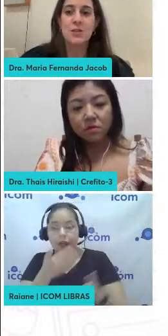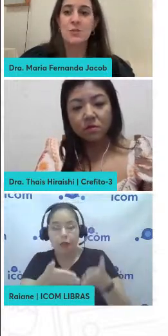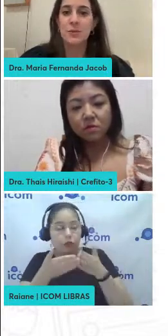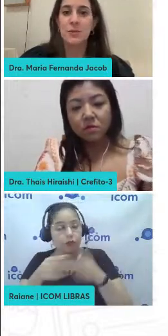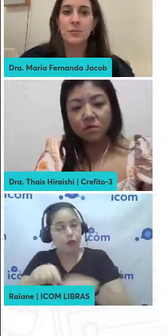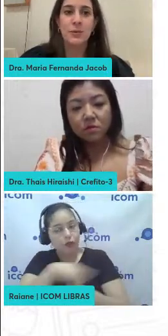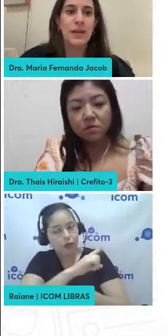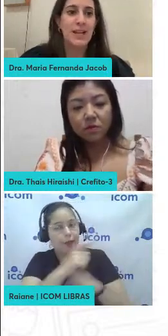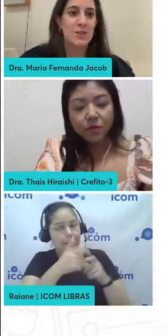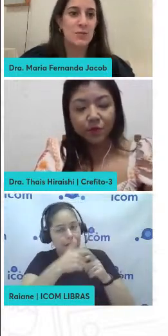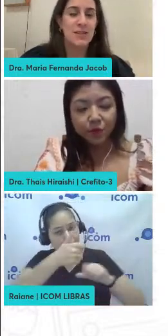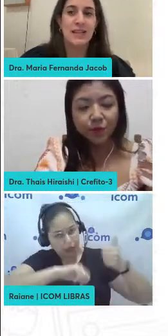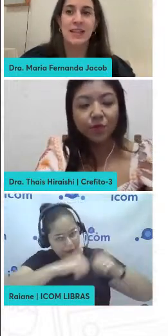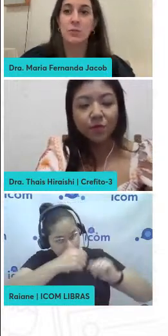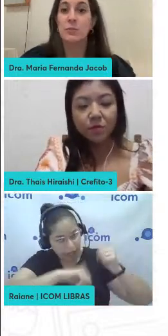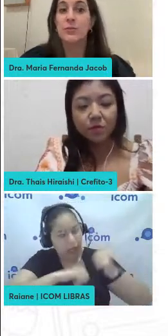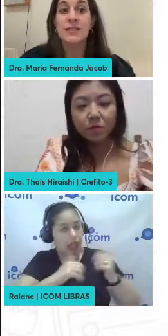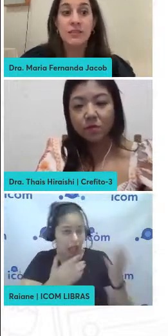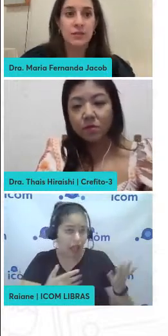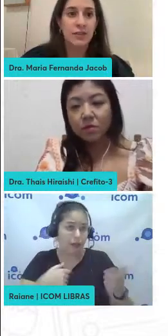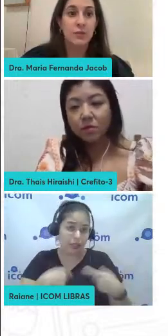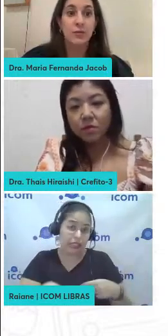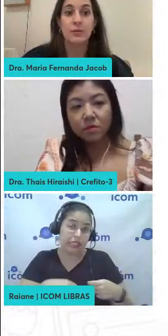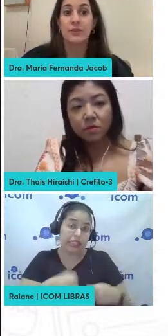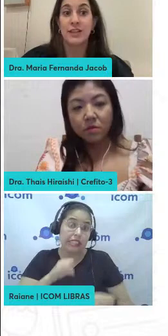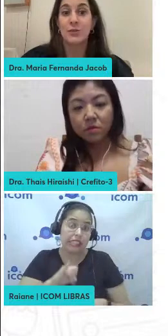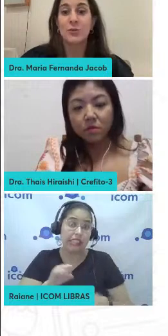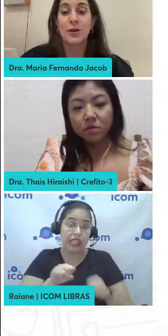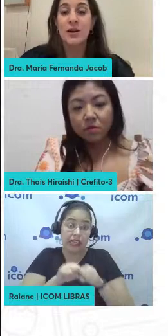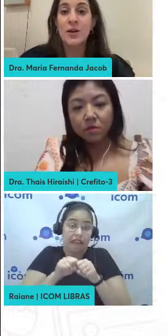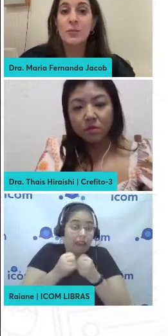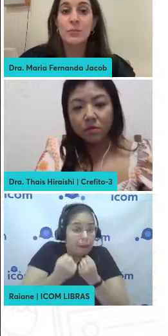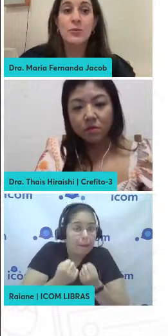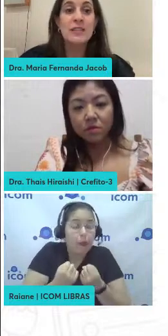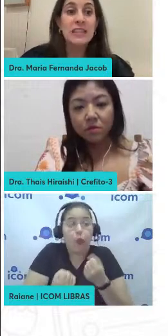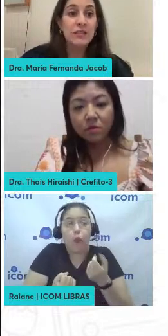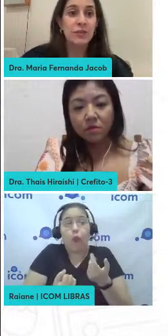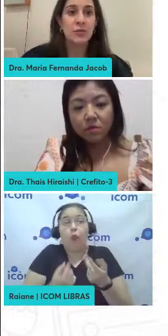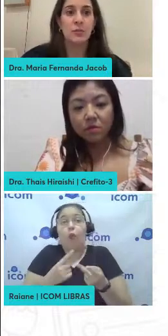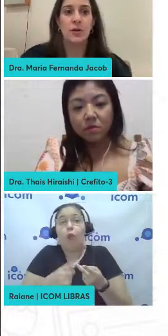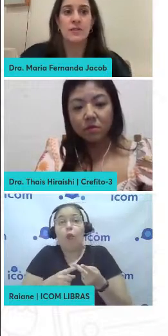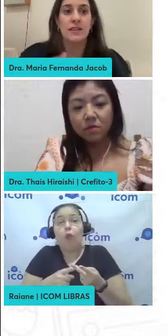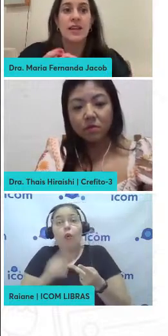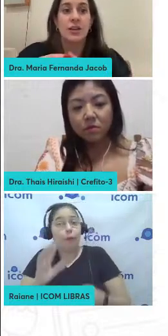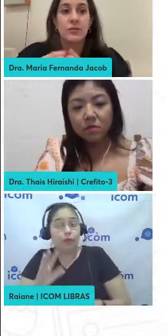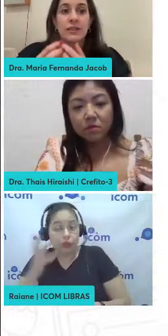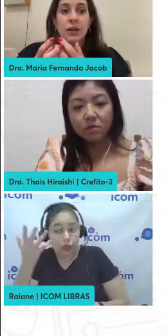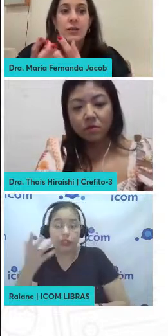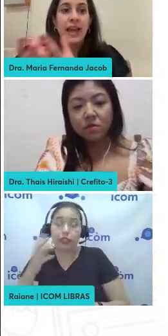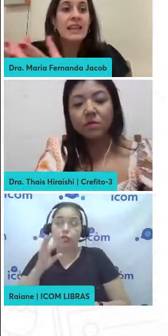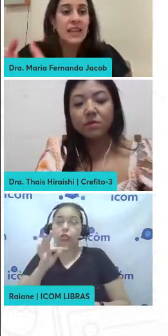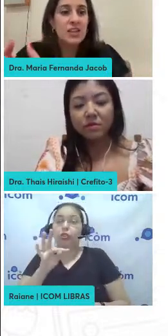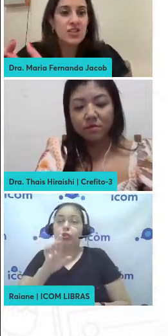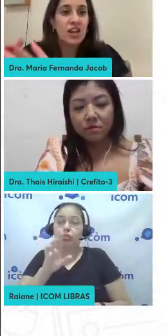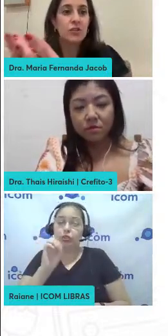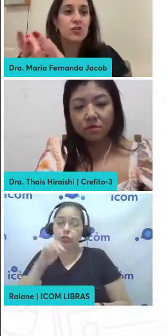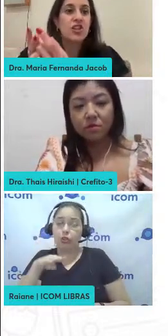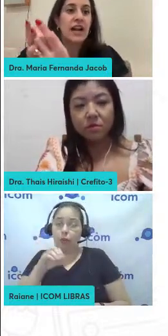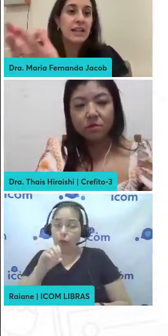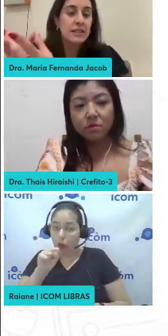esse paciente para o médico, se ele está com uma possível fratura, uma possível trombose, né? Então,